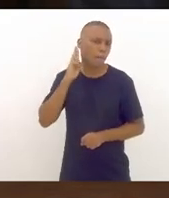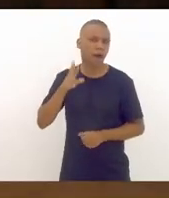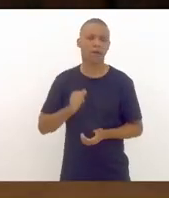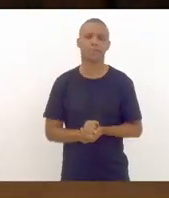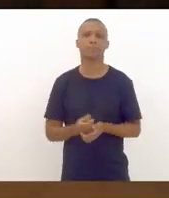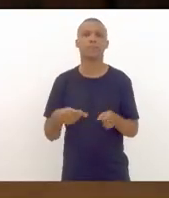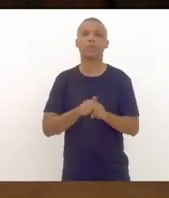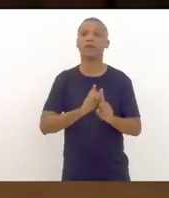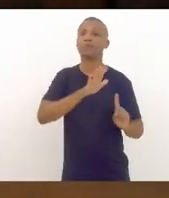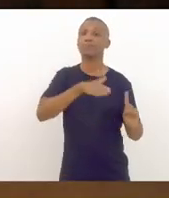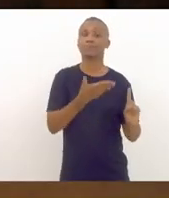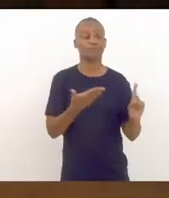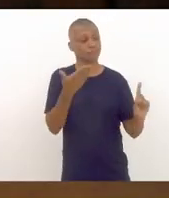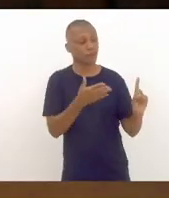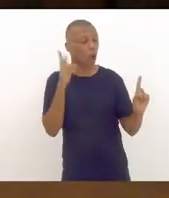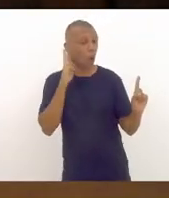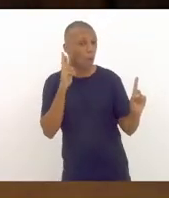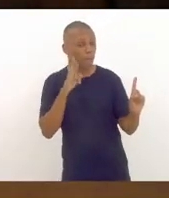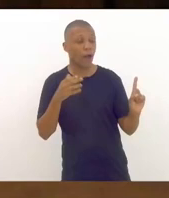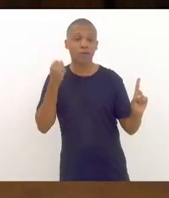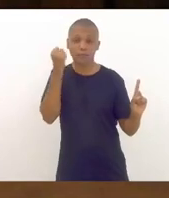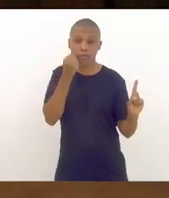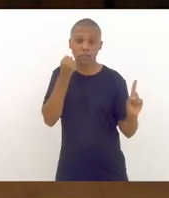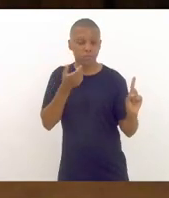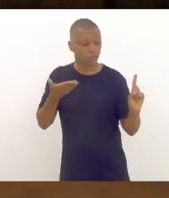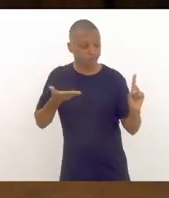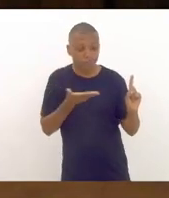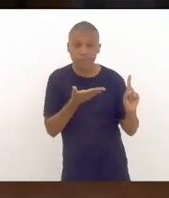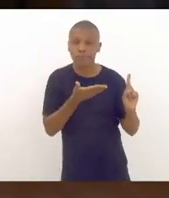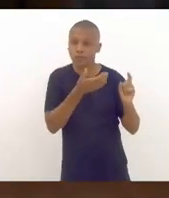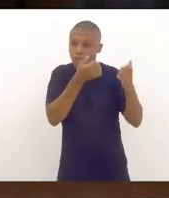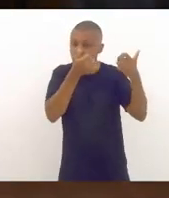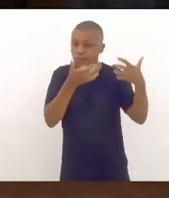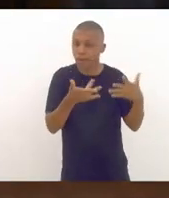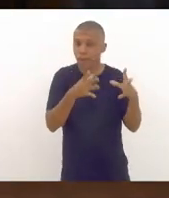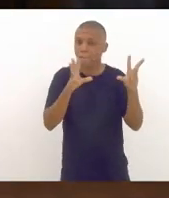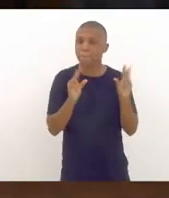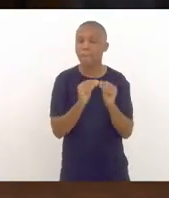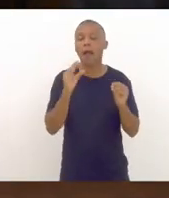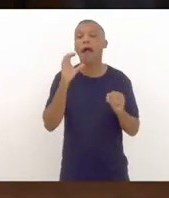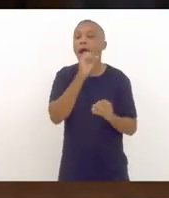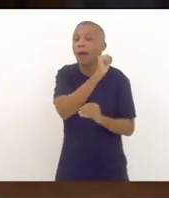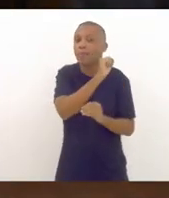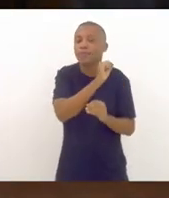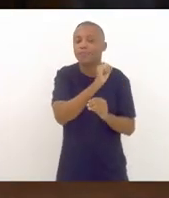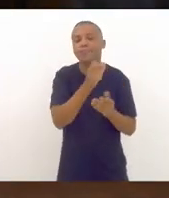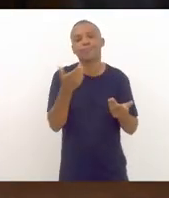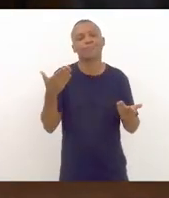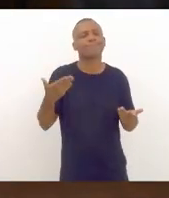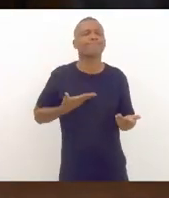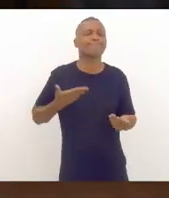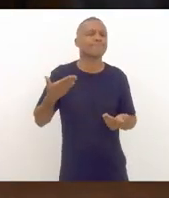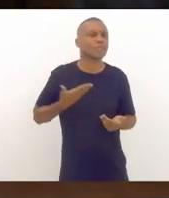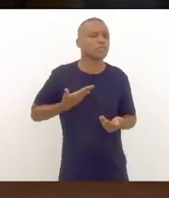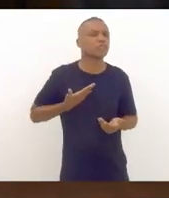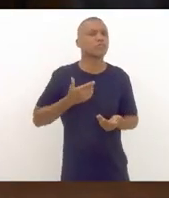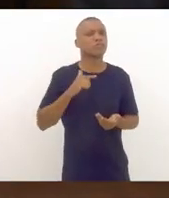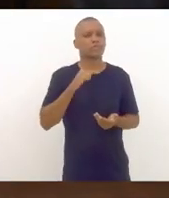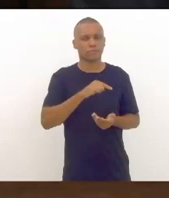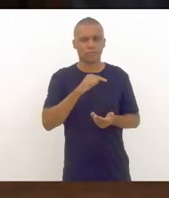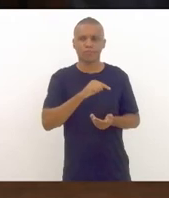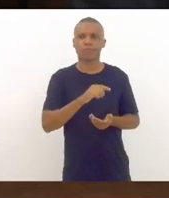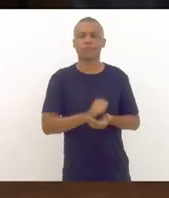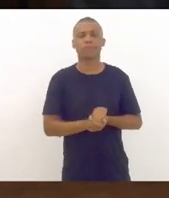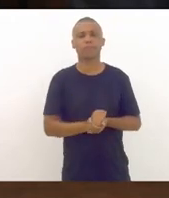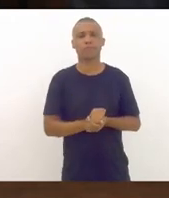nosso homenageado, senador Romário, que eu vou falar em breve dele, meu irmão, meu amigo,